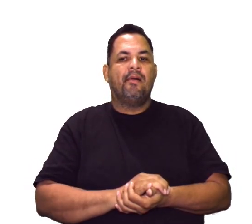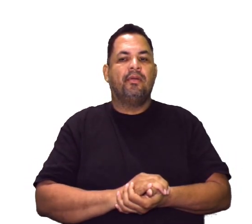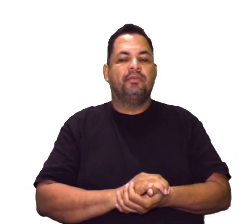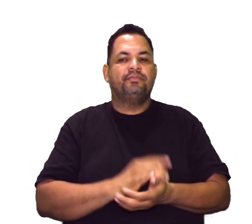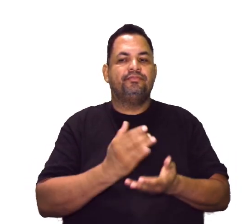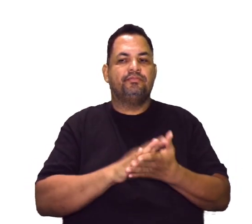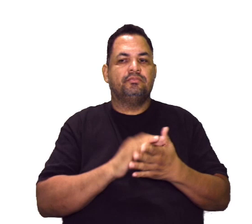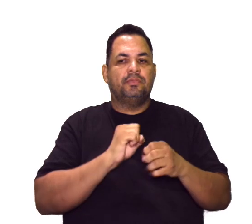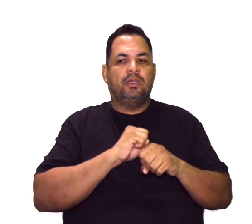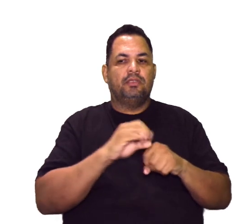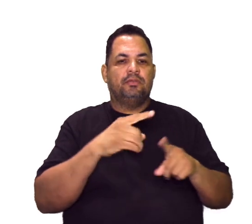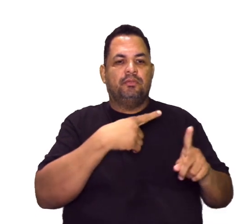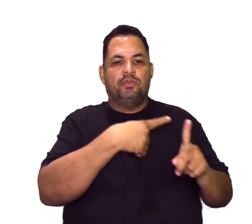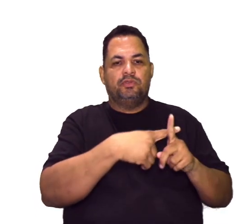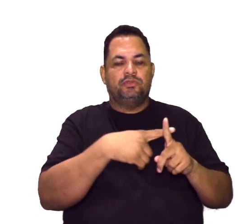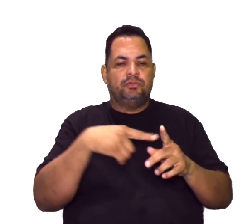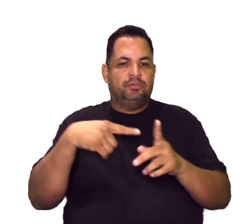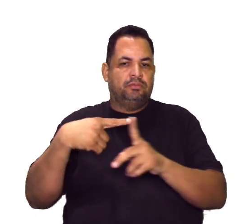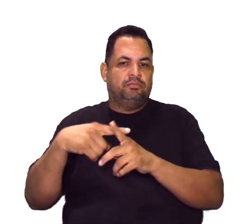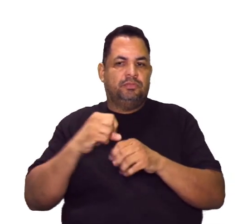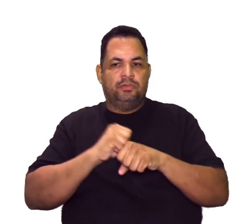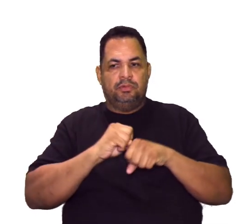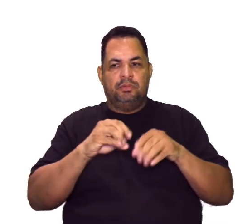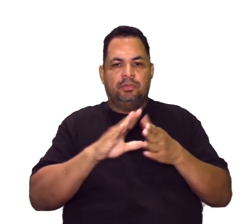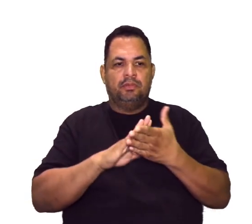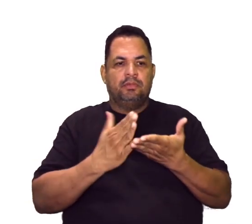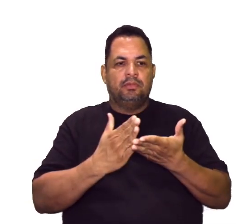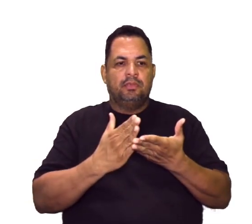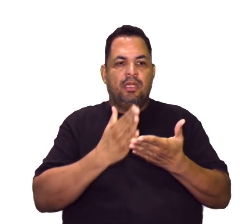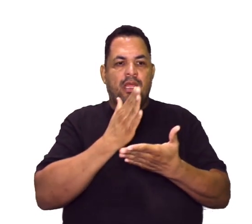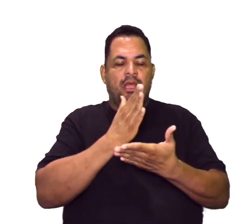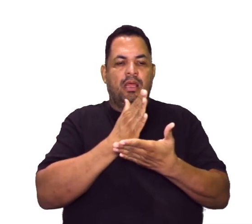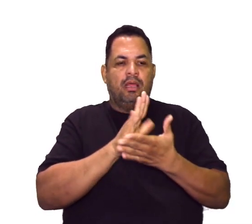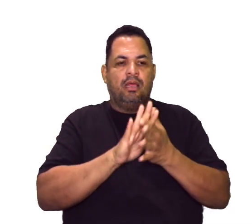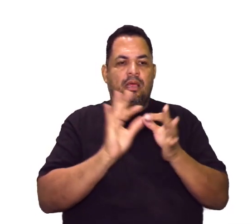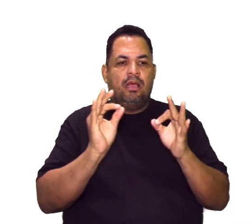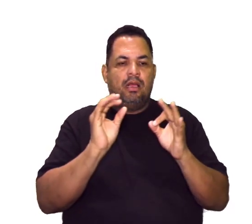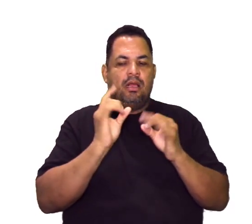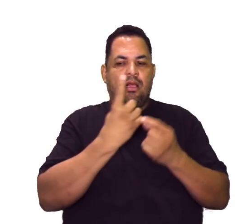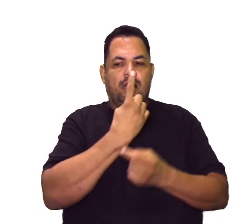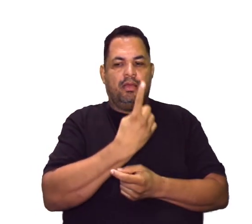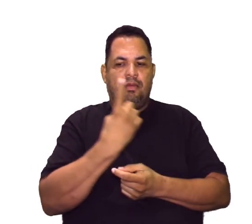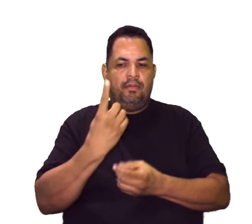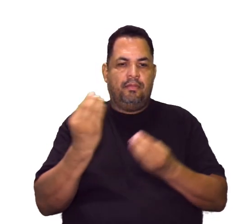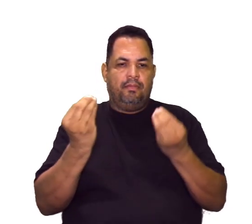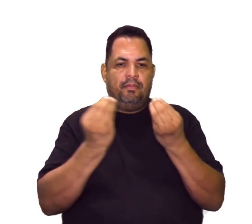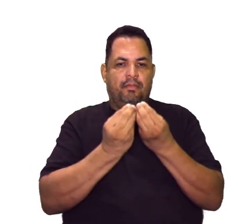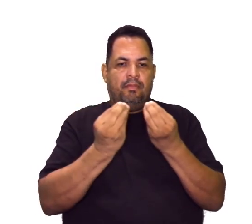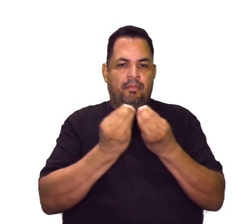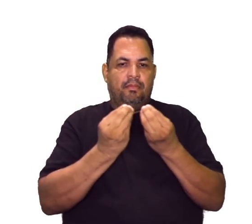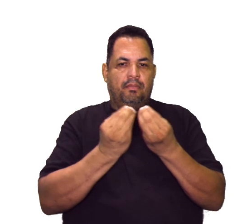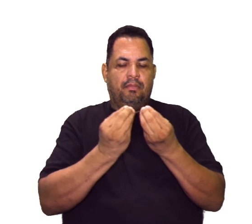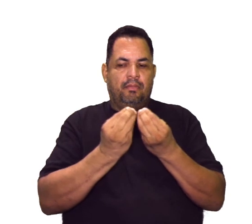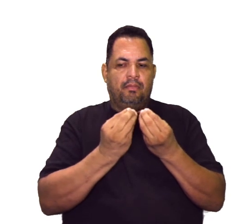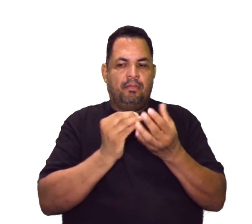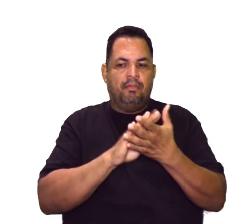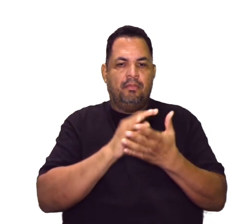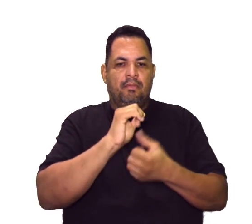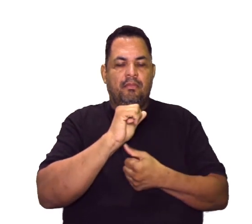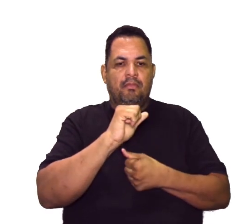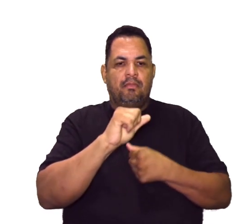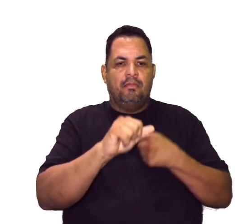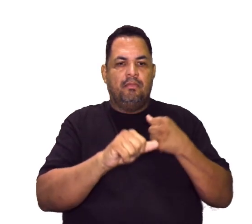são distribuídas de forma homogênea, fazendo com que parte distinta das moléculas fique